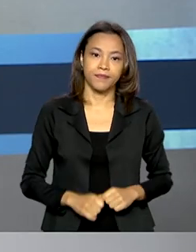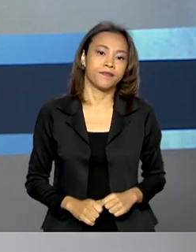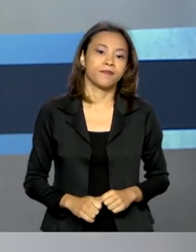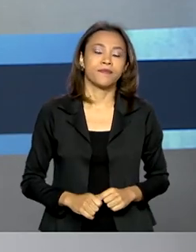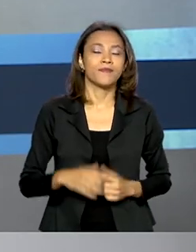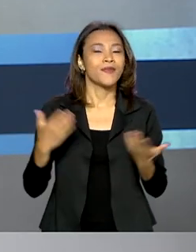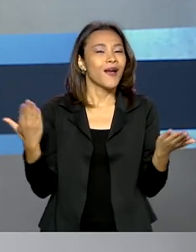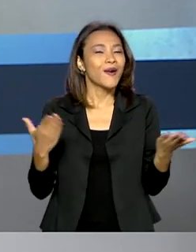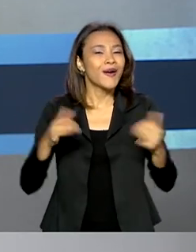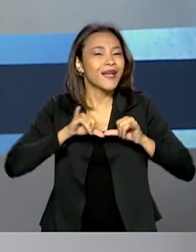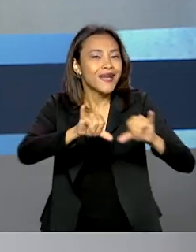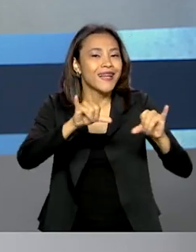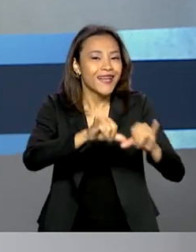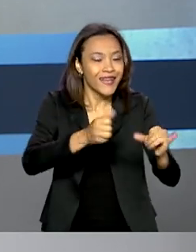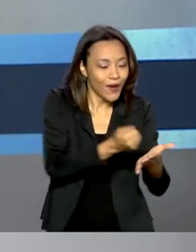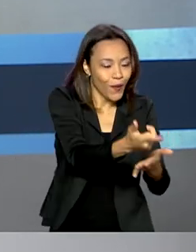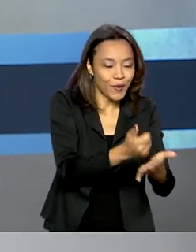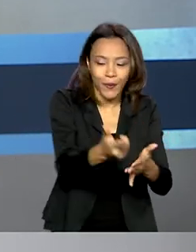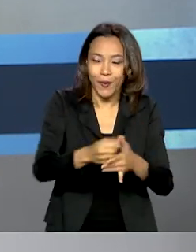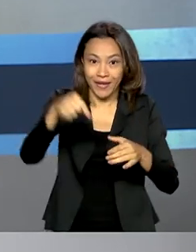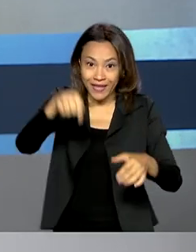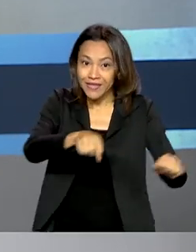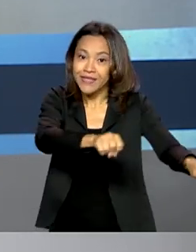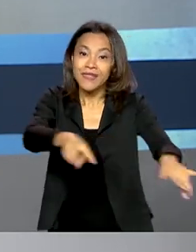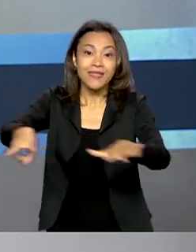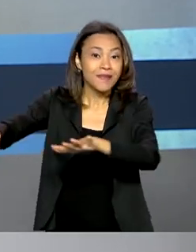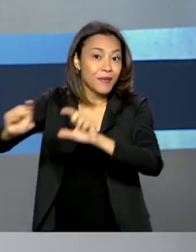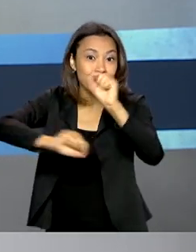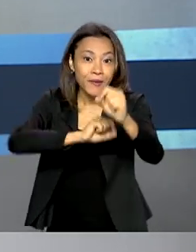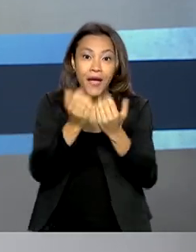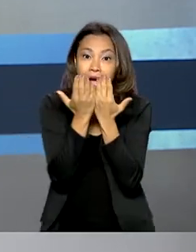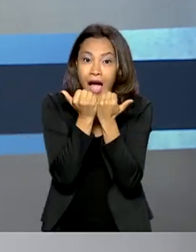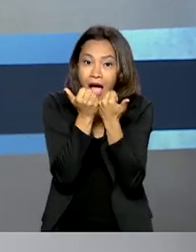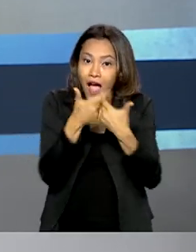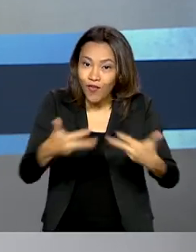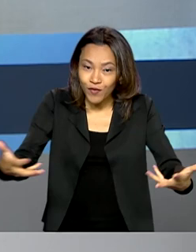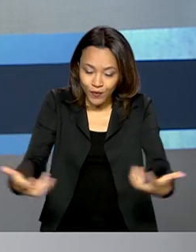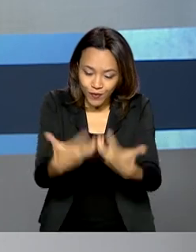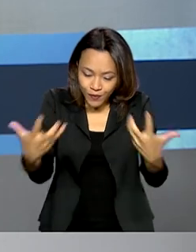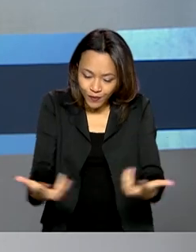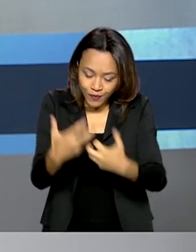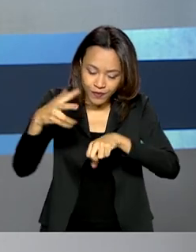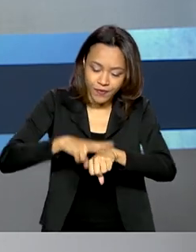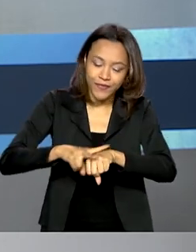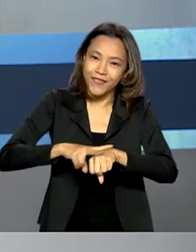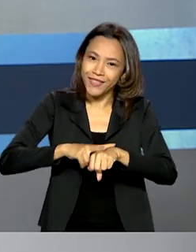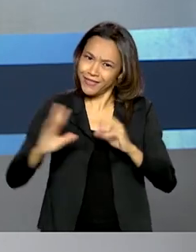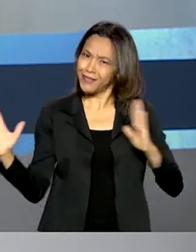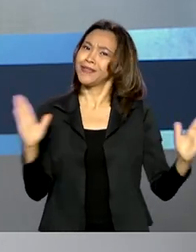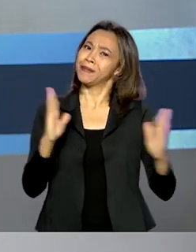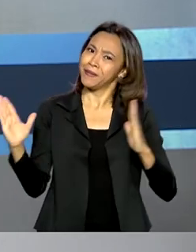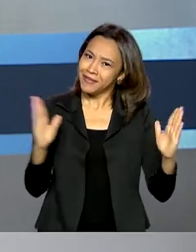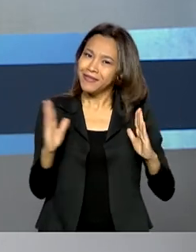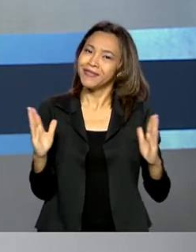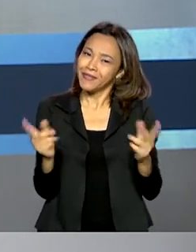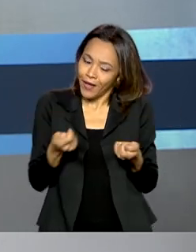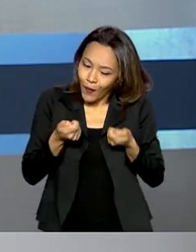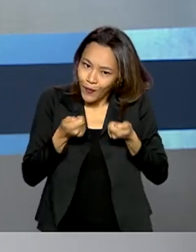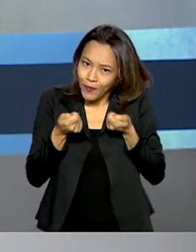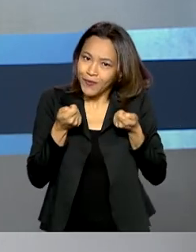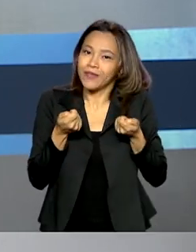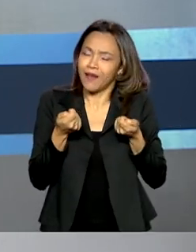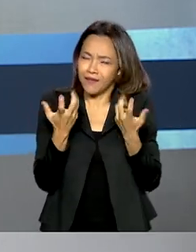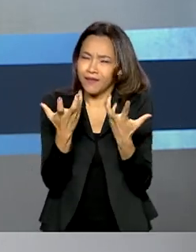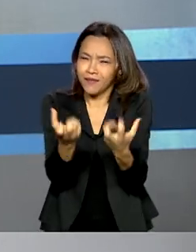No quadro Carrinho de Compras desta semana, a dica é consumir frutas e hortaliças produzidas nessa época e economizar.